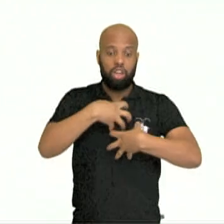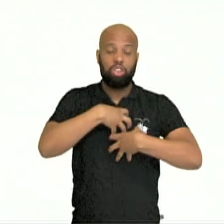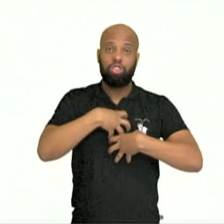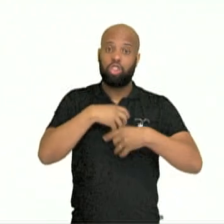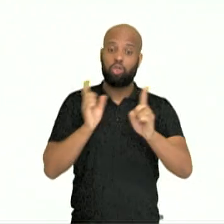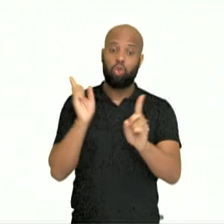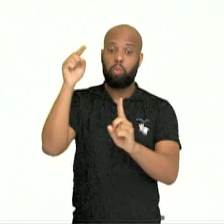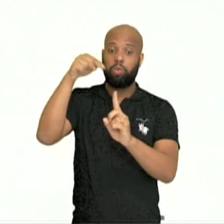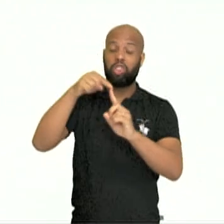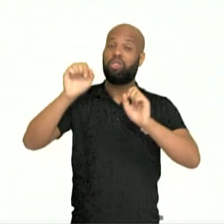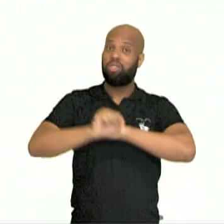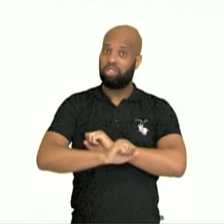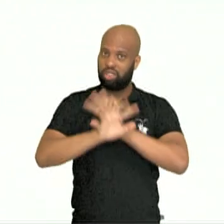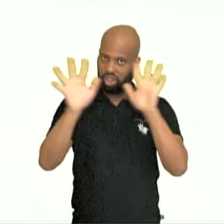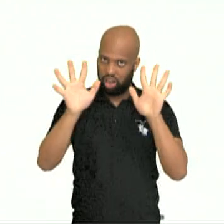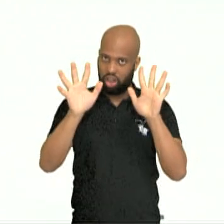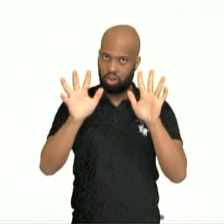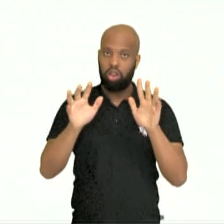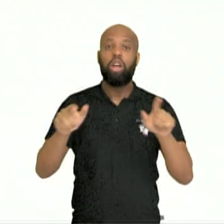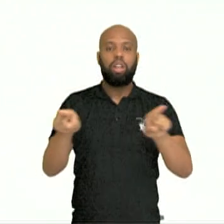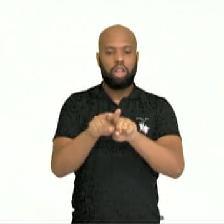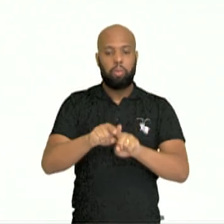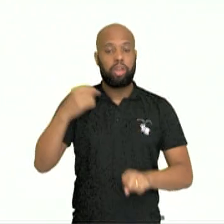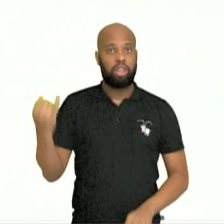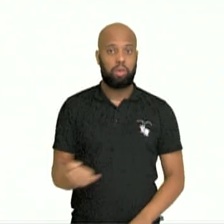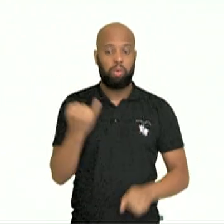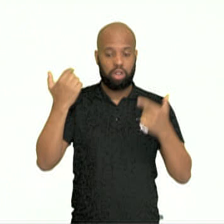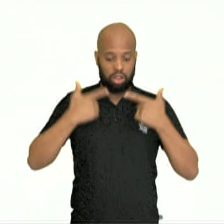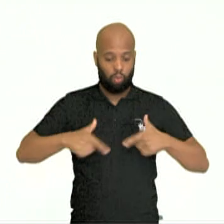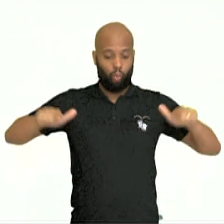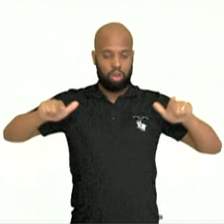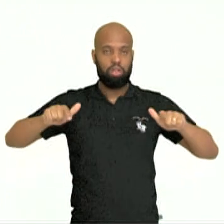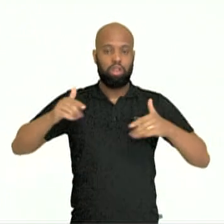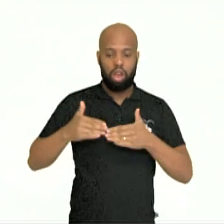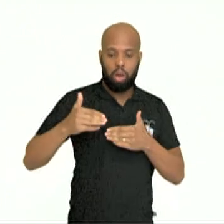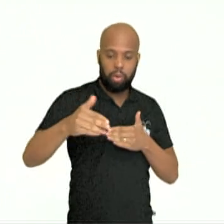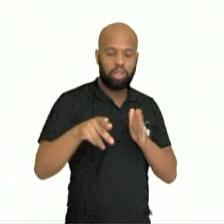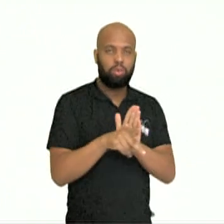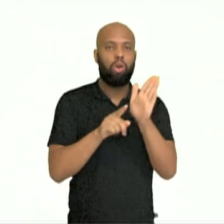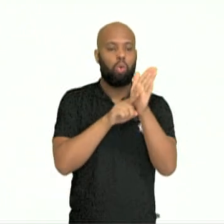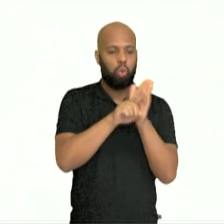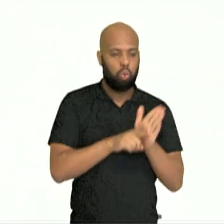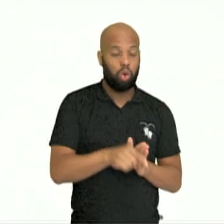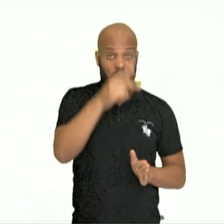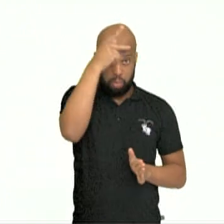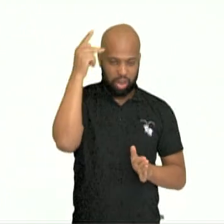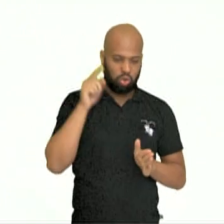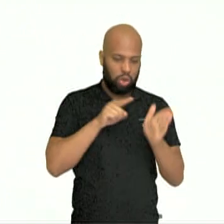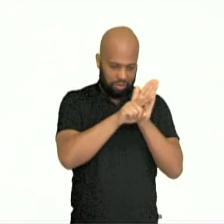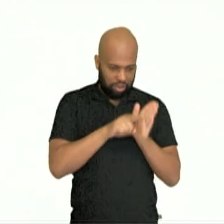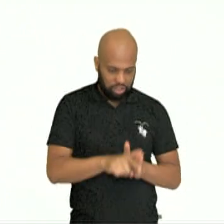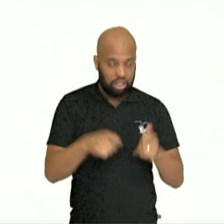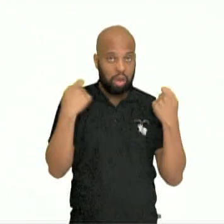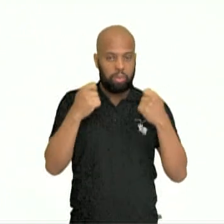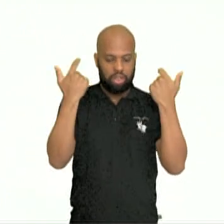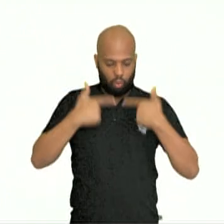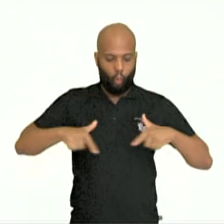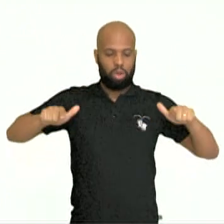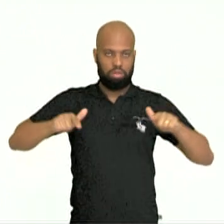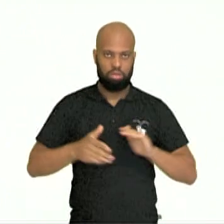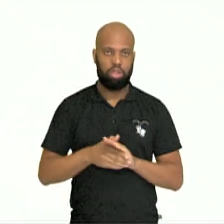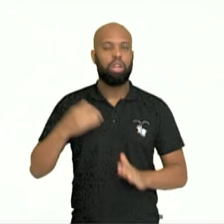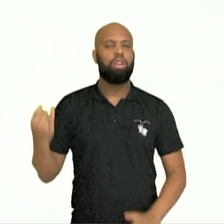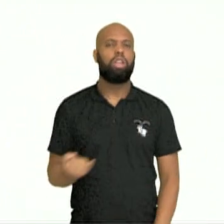objetiva, com neutralidade a partir do investigador. Essa questão também é sempre